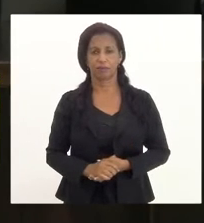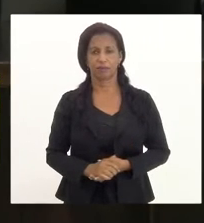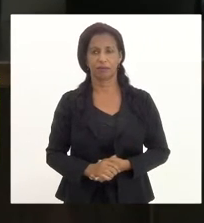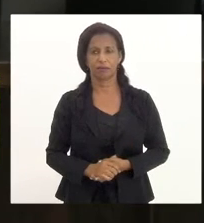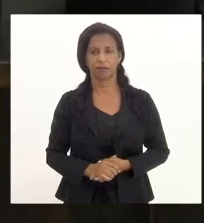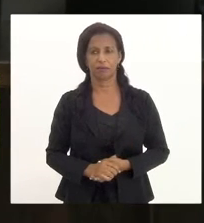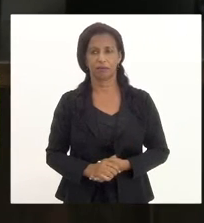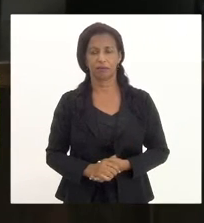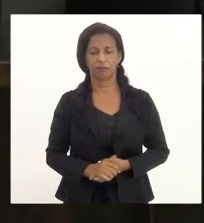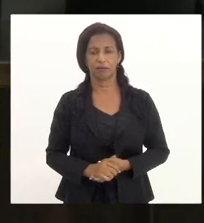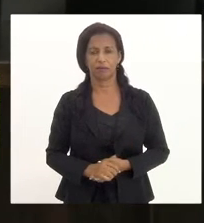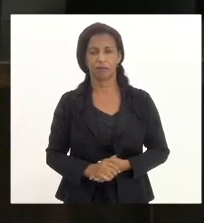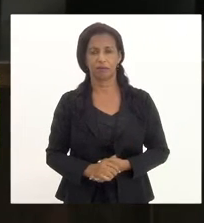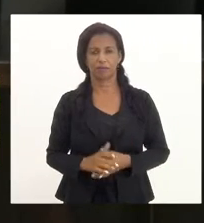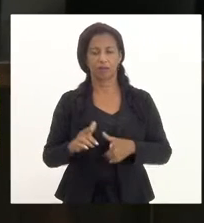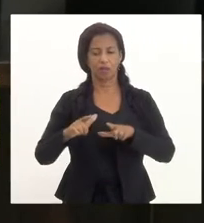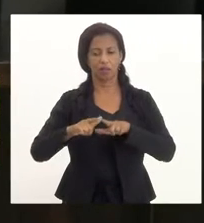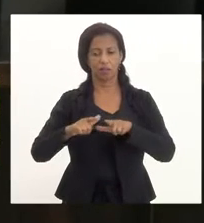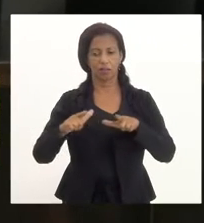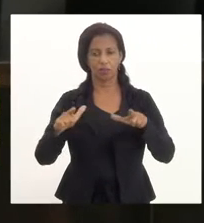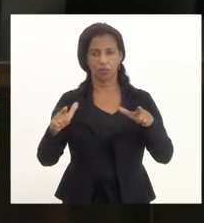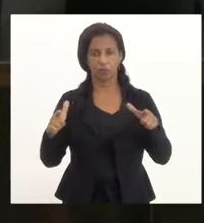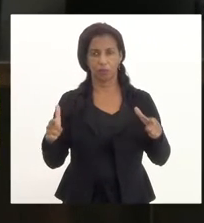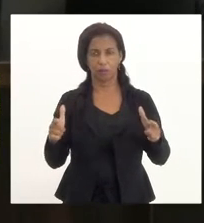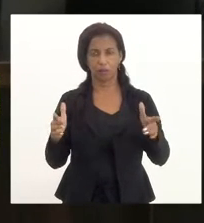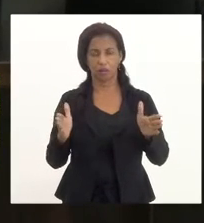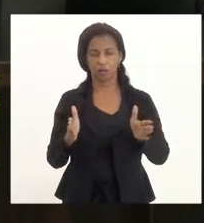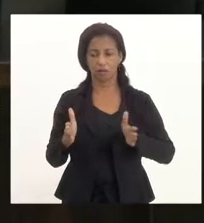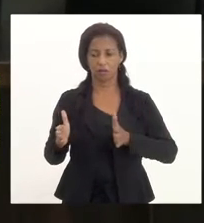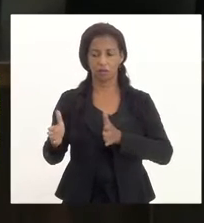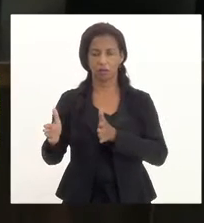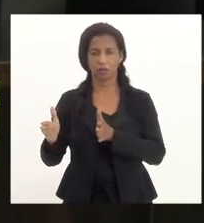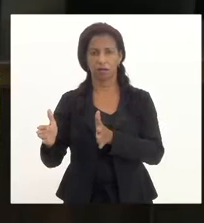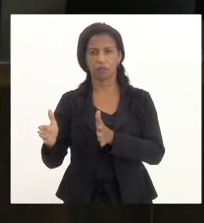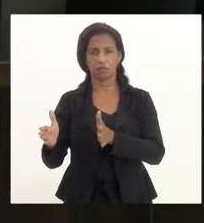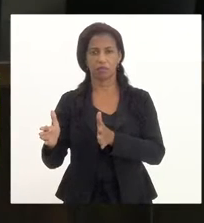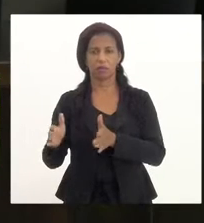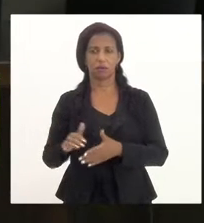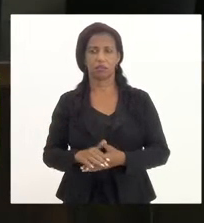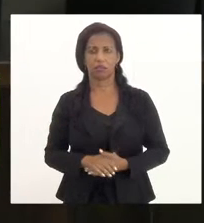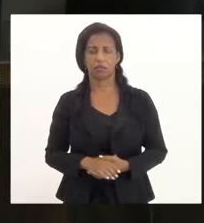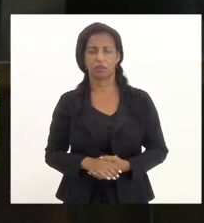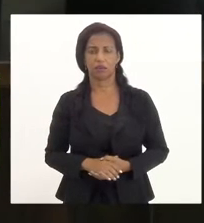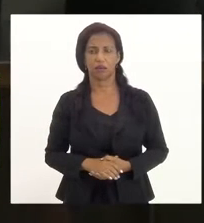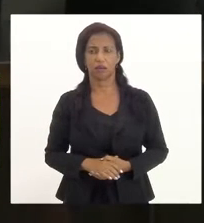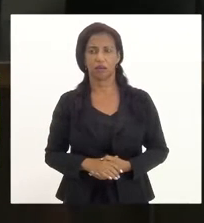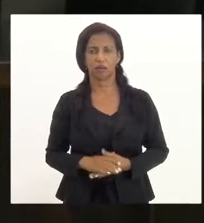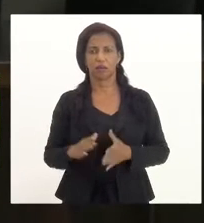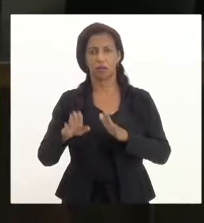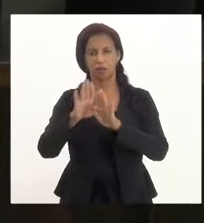da de uma grande parte a uma das emendas